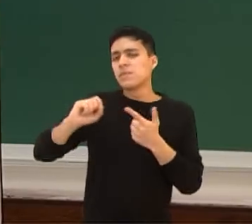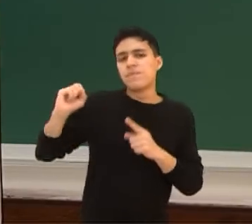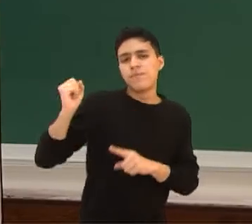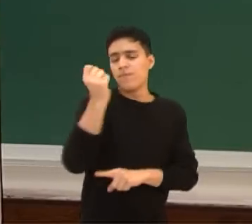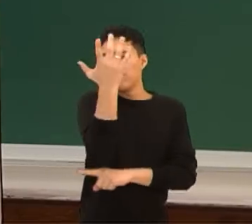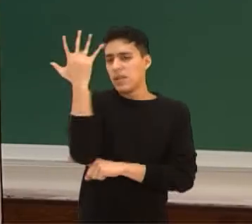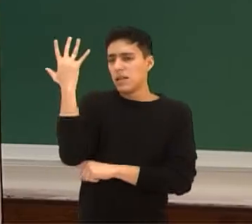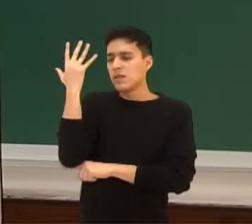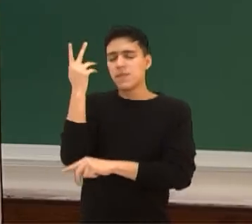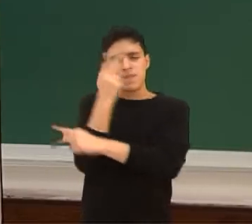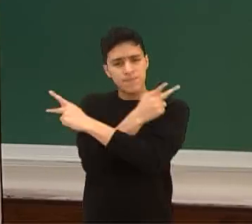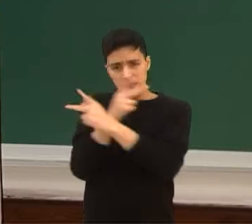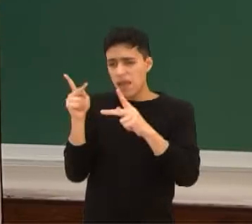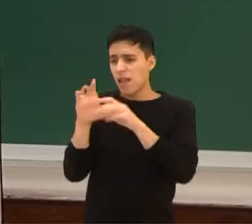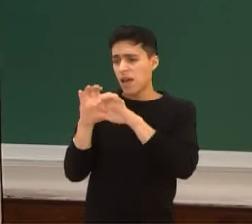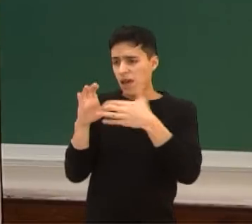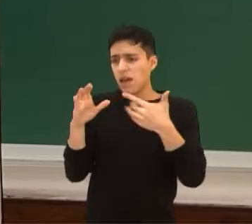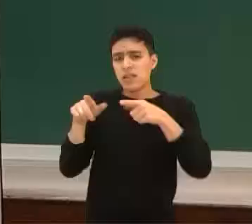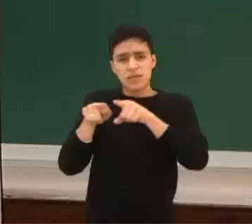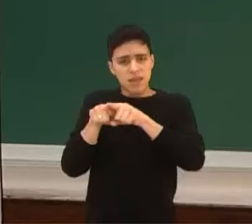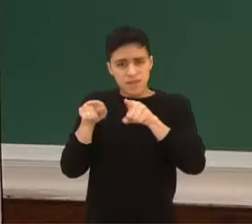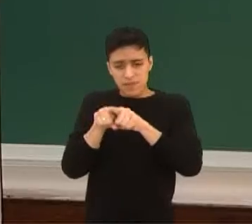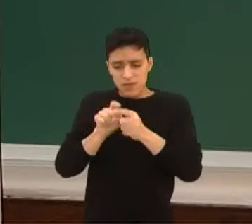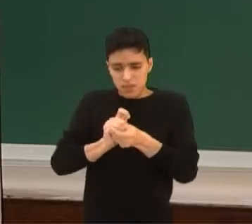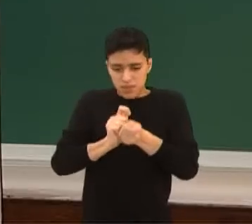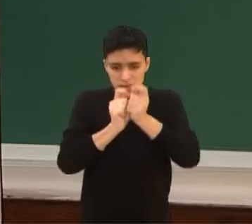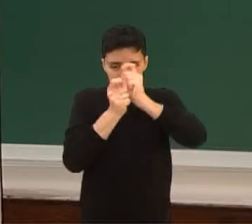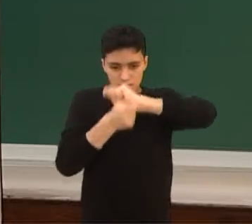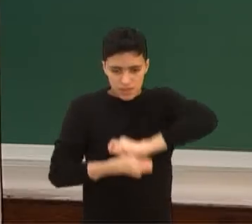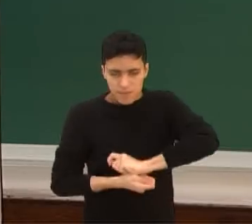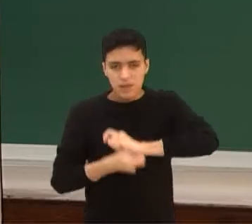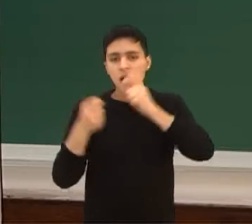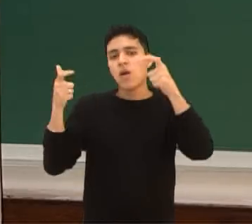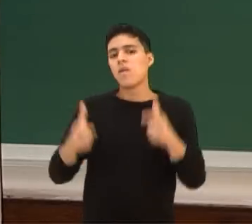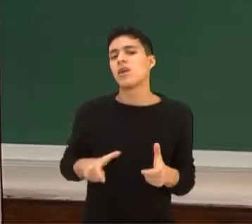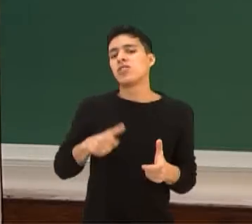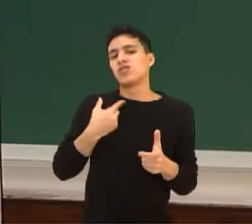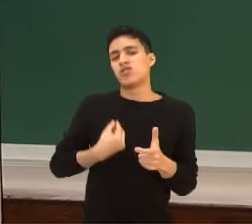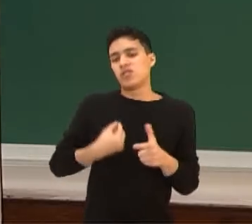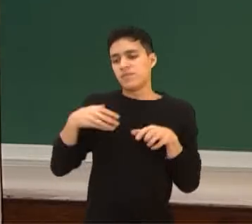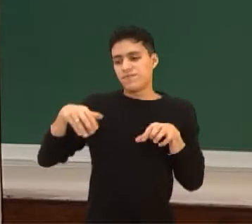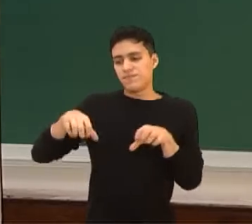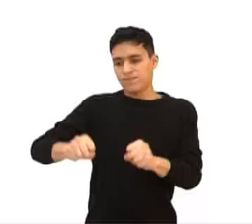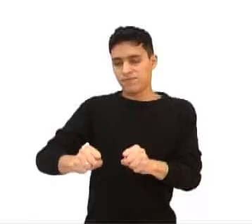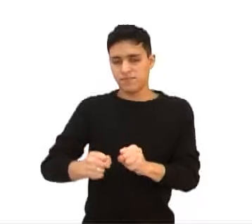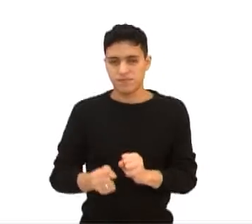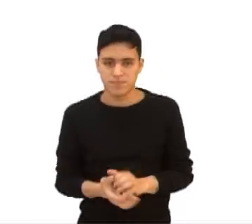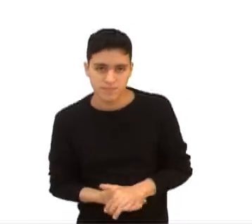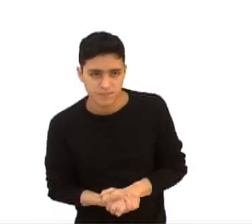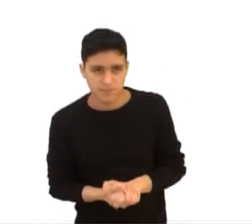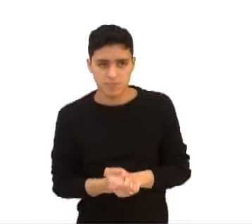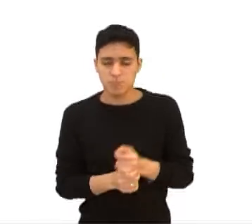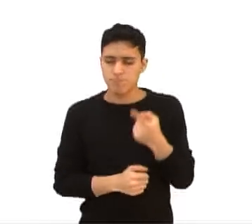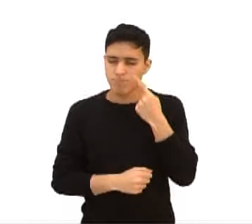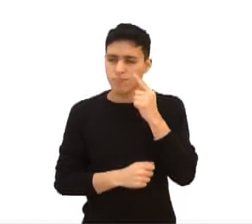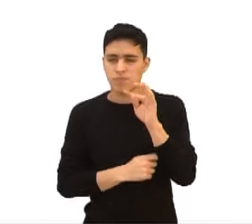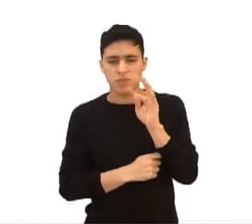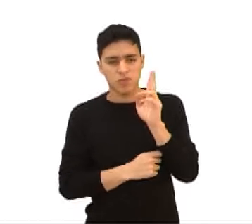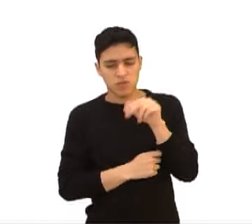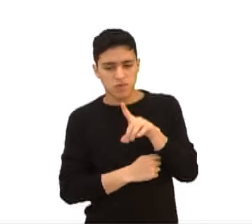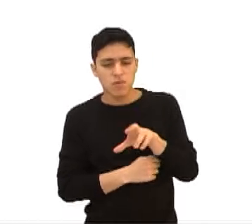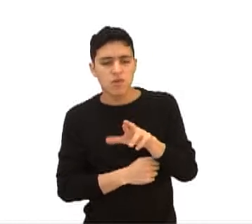têm essa característica de estarem adaptadas ao local em que elas estão inseridas. Então olha ali, ó, tundra